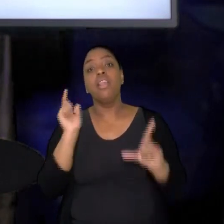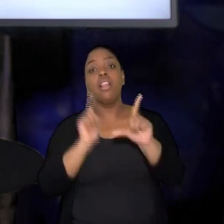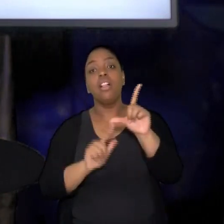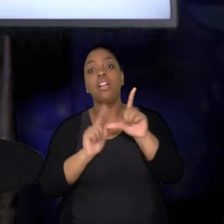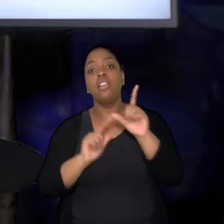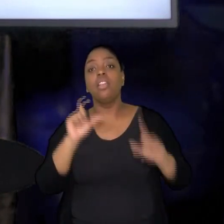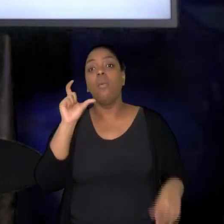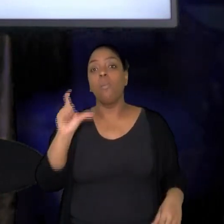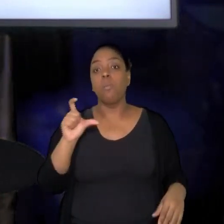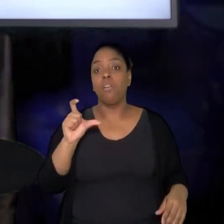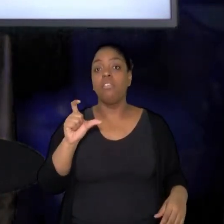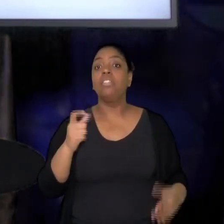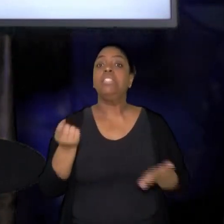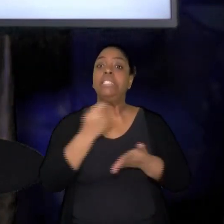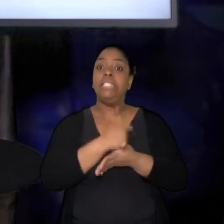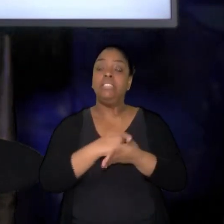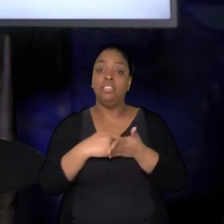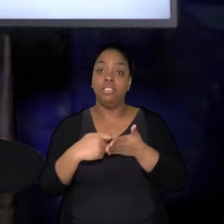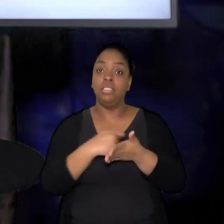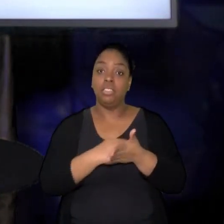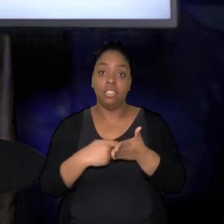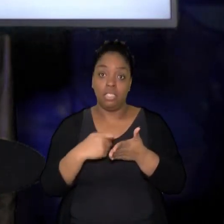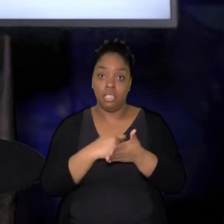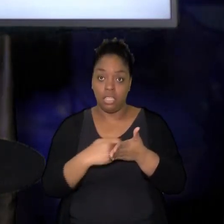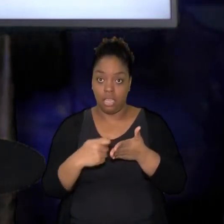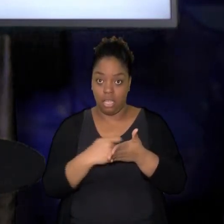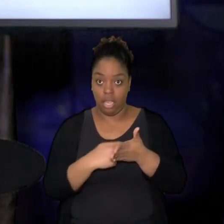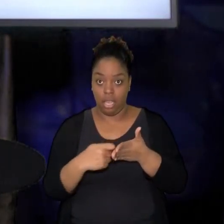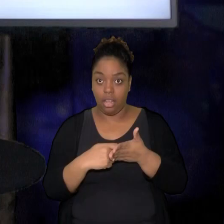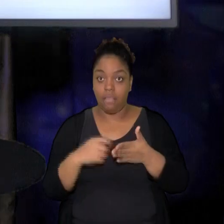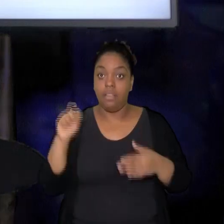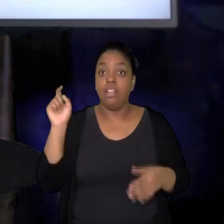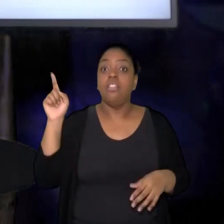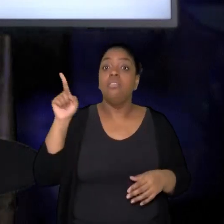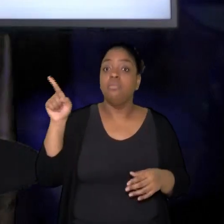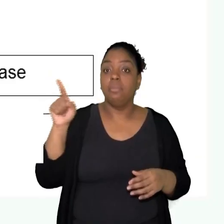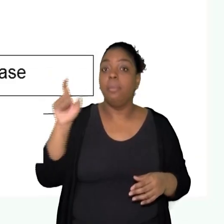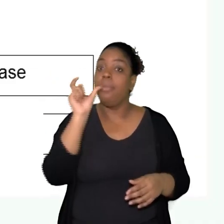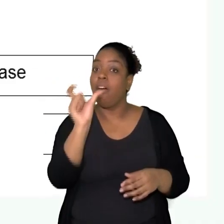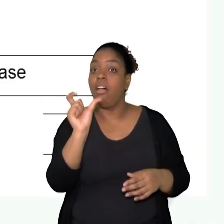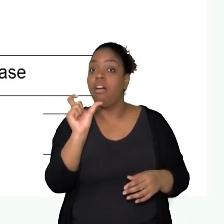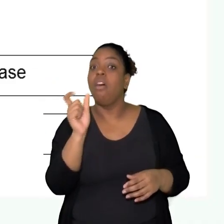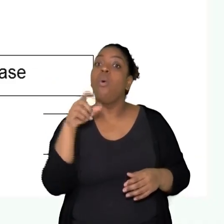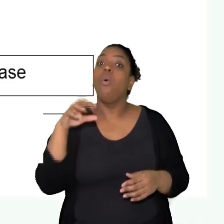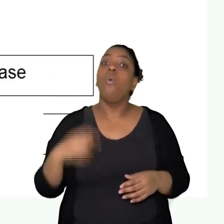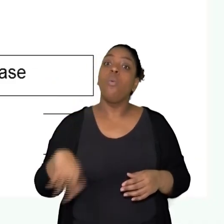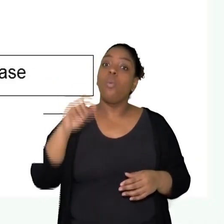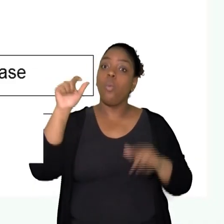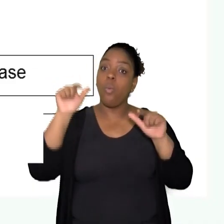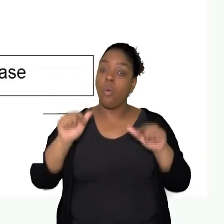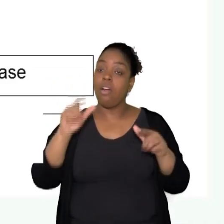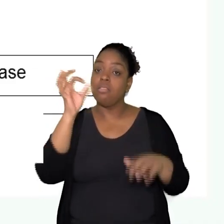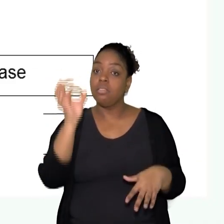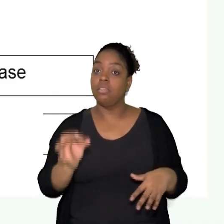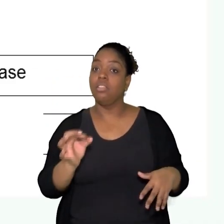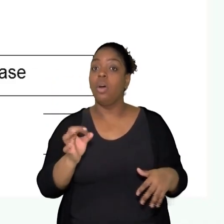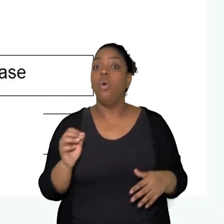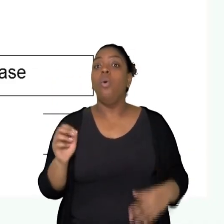palavras circuladas nos locais adequados. Então, nós vemos que o nome próprio é